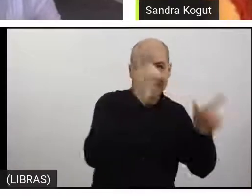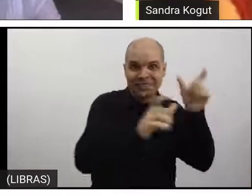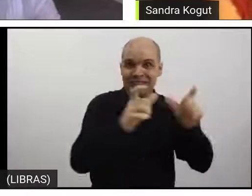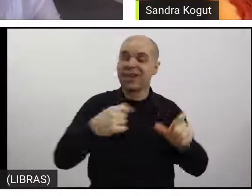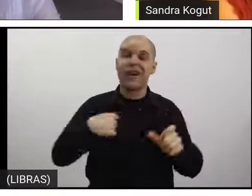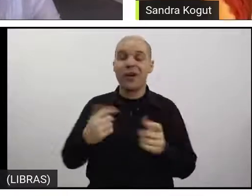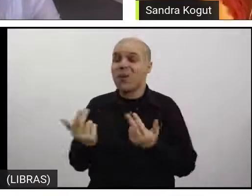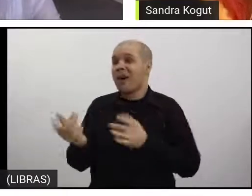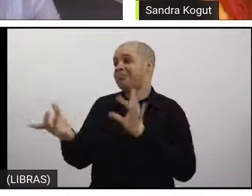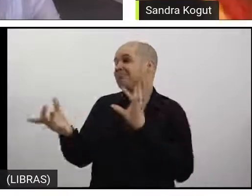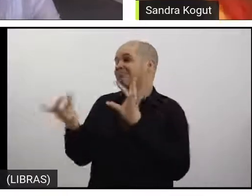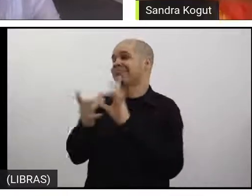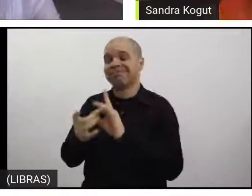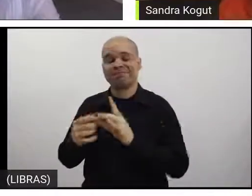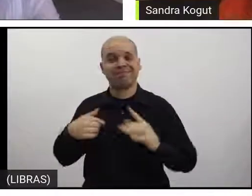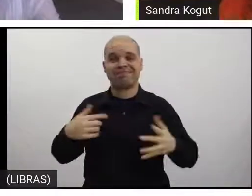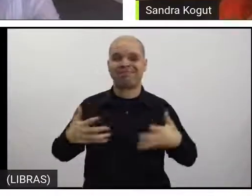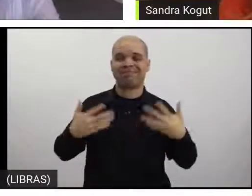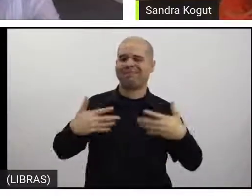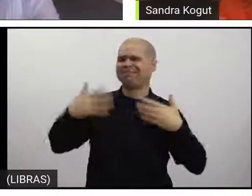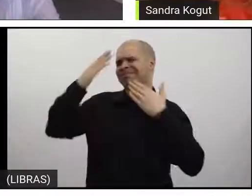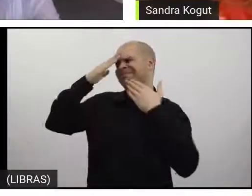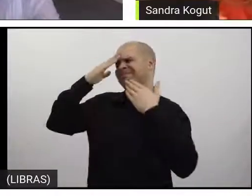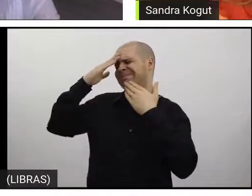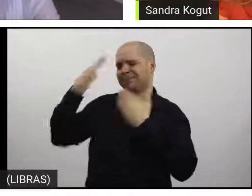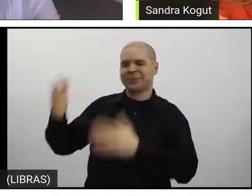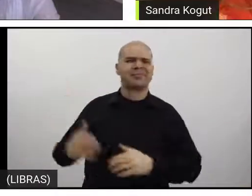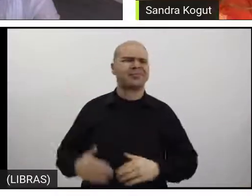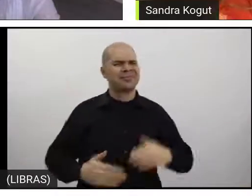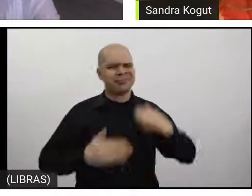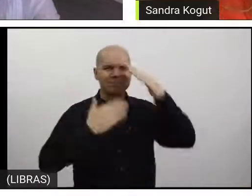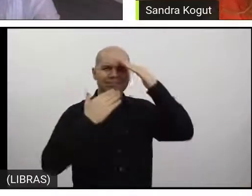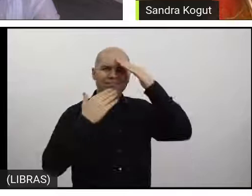Obrigada. Desculpa, obrigada. Obrigada a você e obrigada a todo mundo que